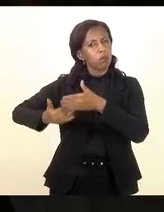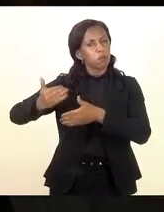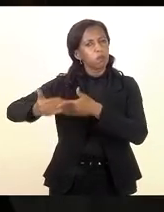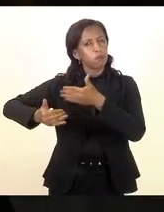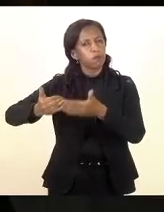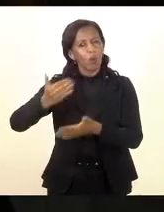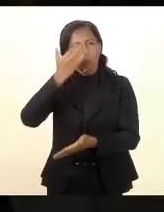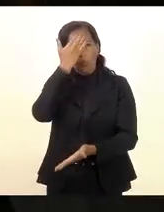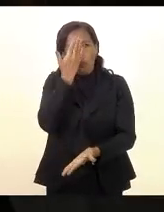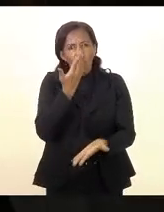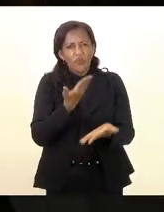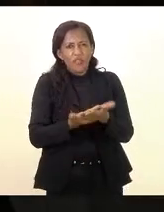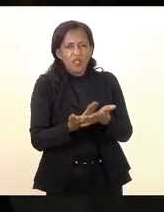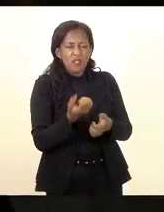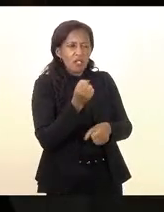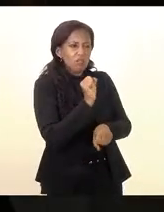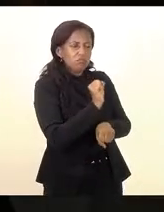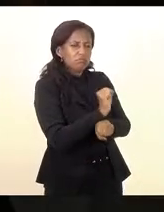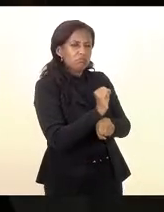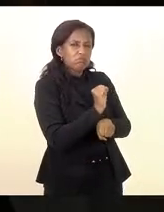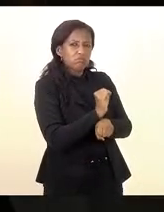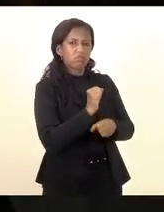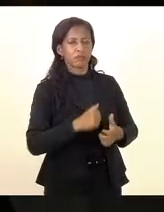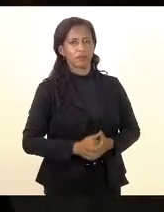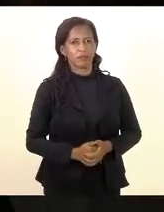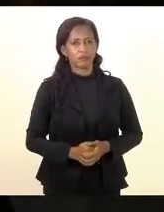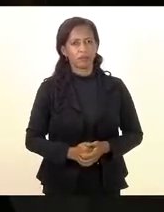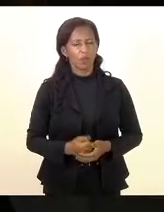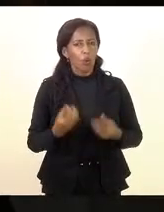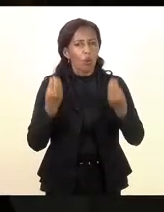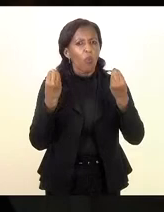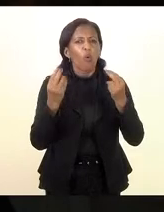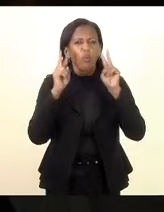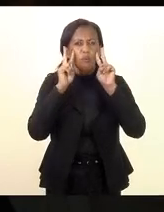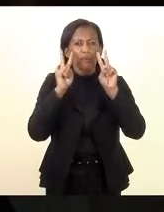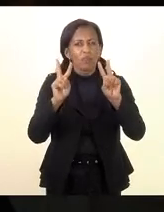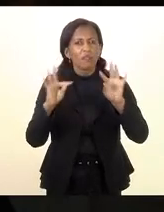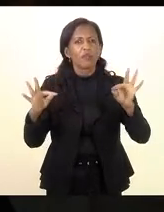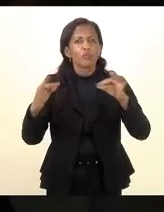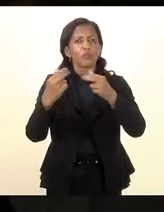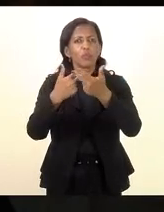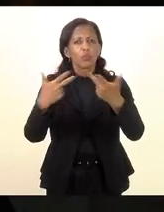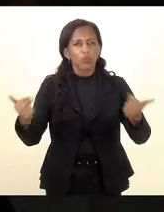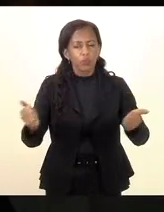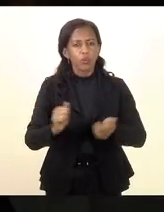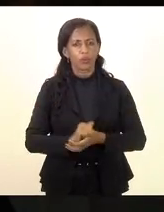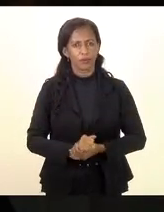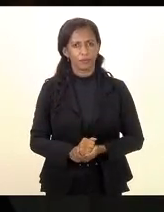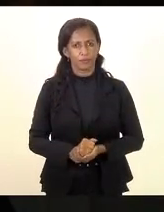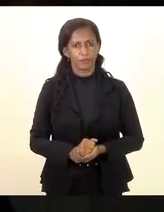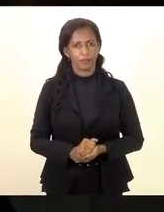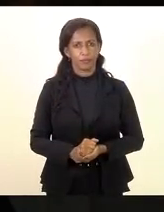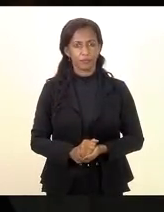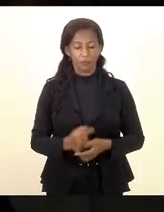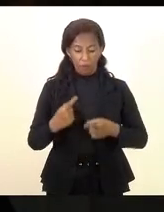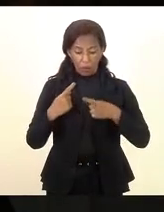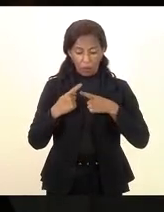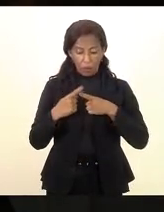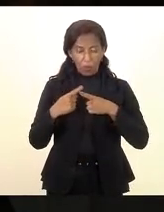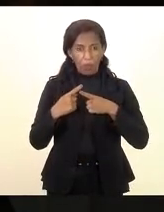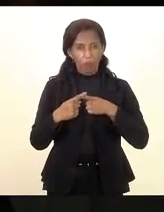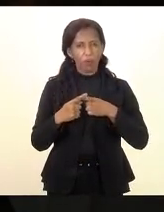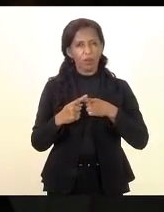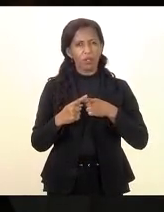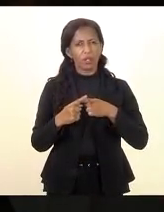depositou ali a sua esperança como que ele está enxergando tudo isso porque o que ele espera do